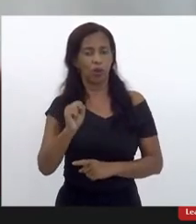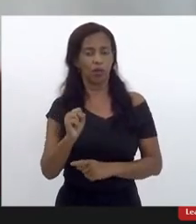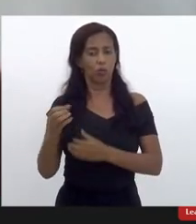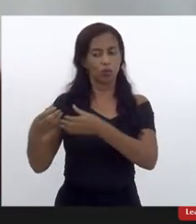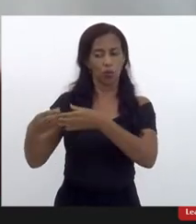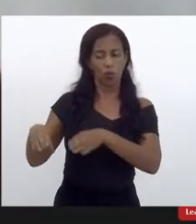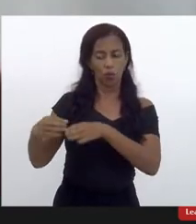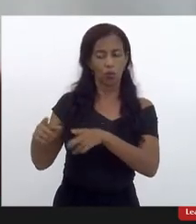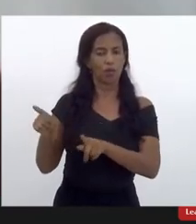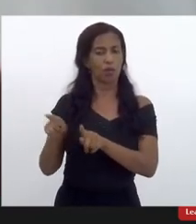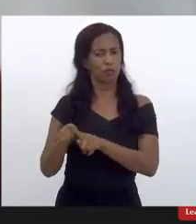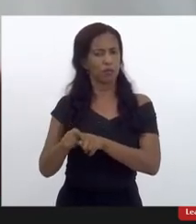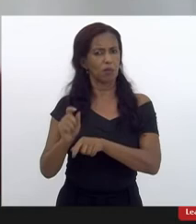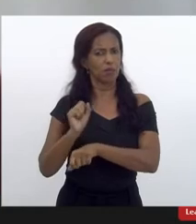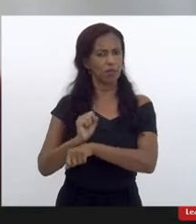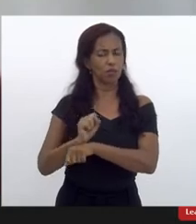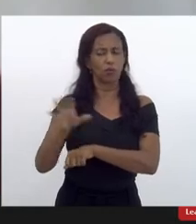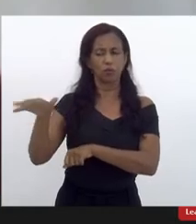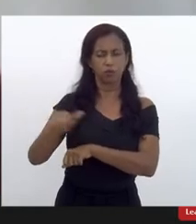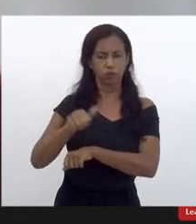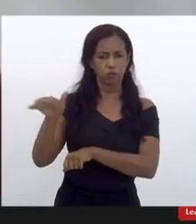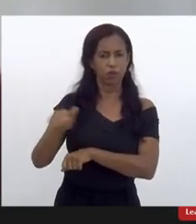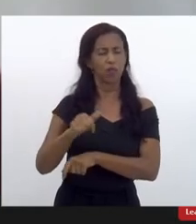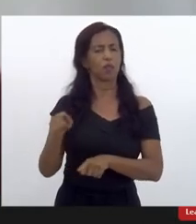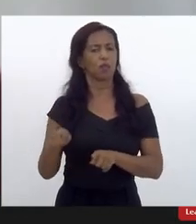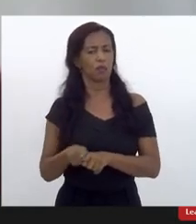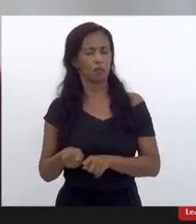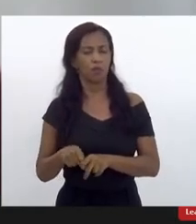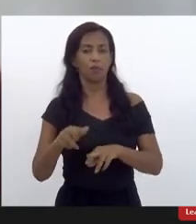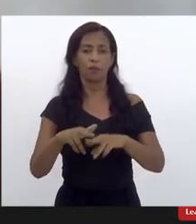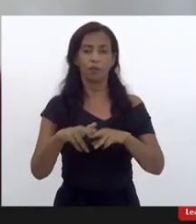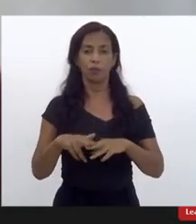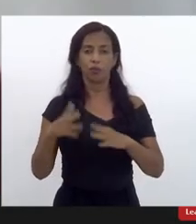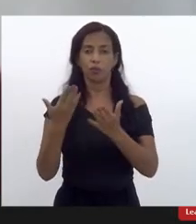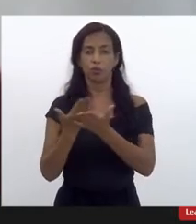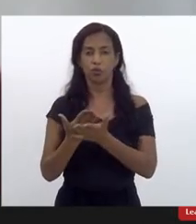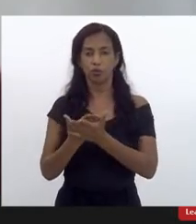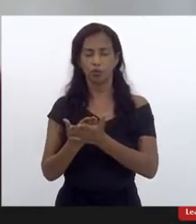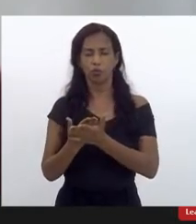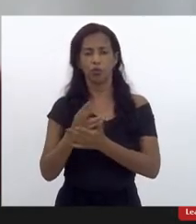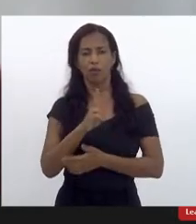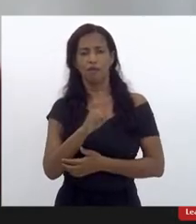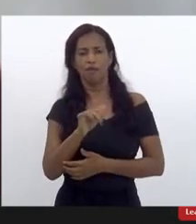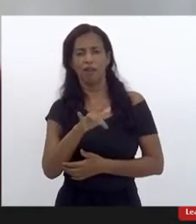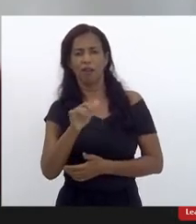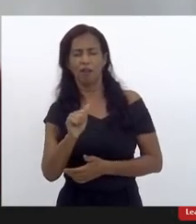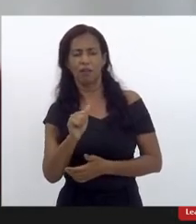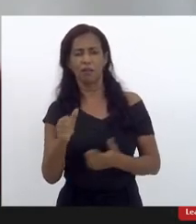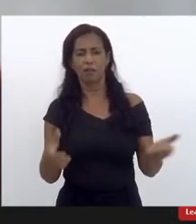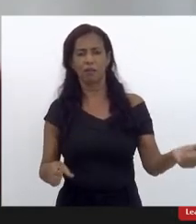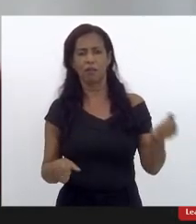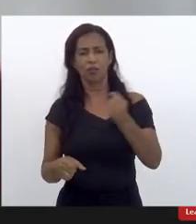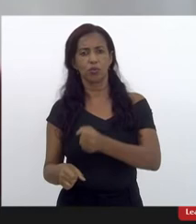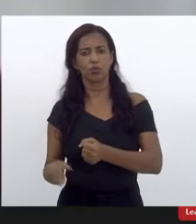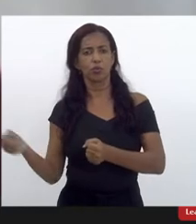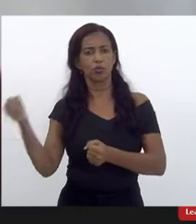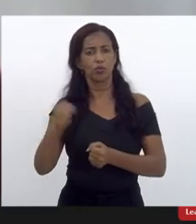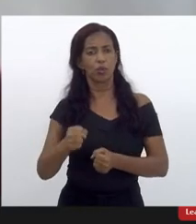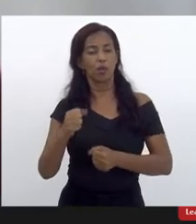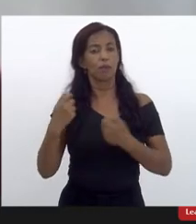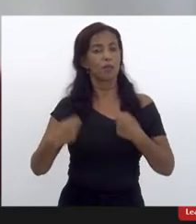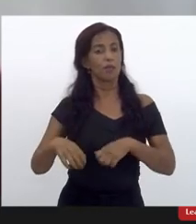desse mesmo concurso que está em andamento. Tá? Por isso, um estudo de vacância para fazer um concurso de